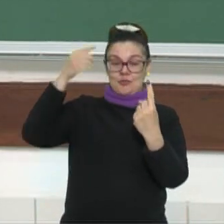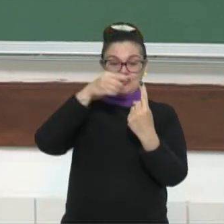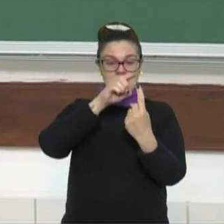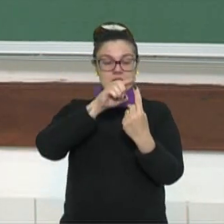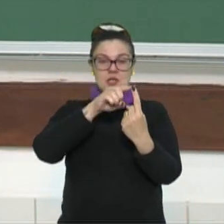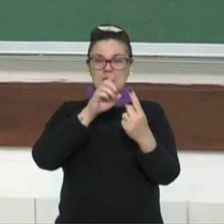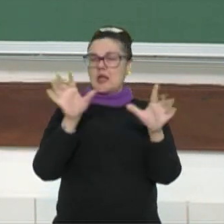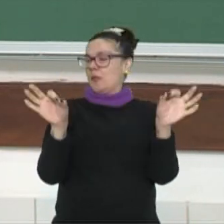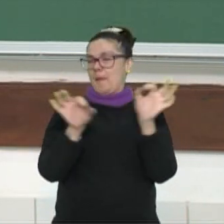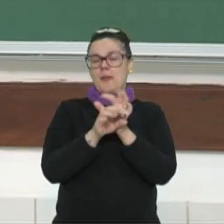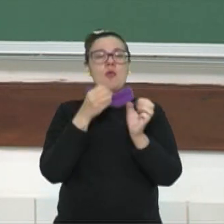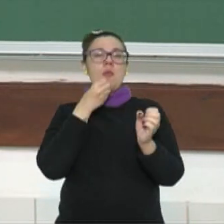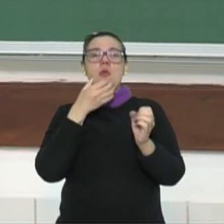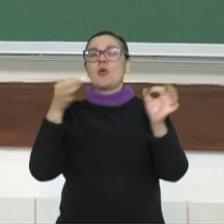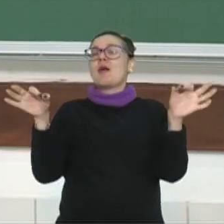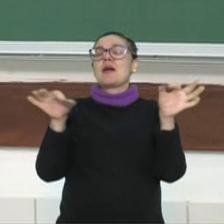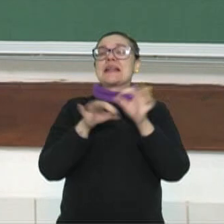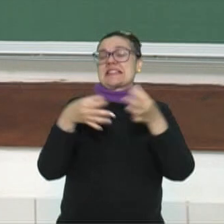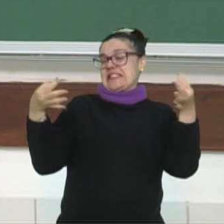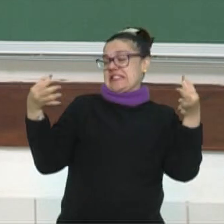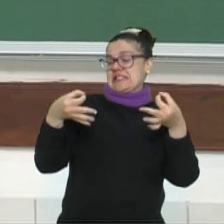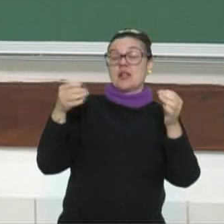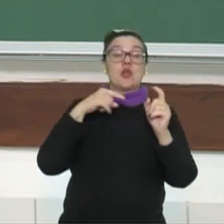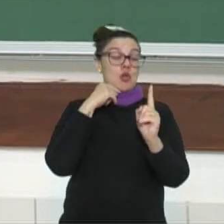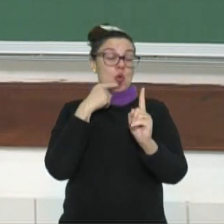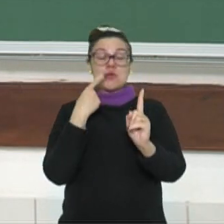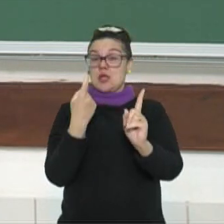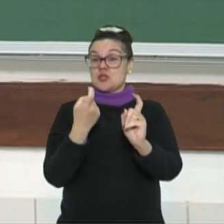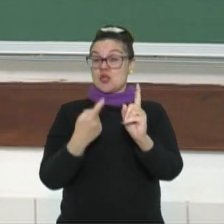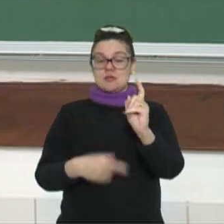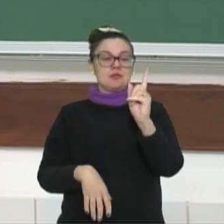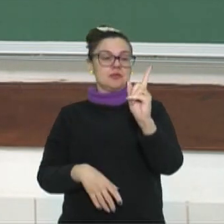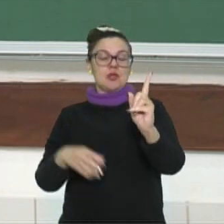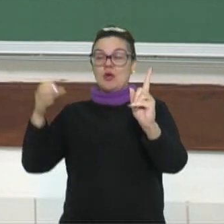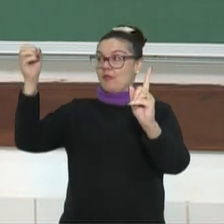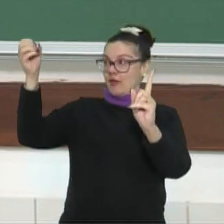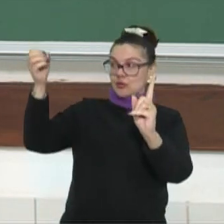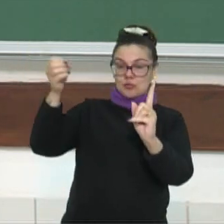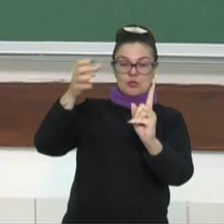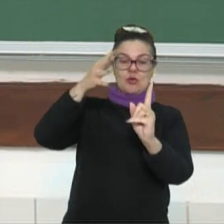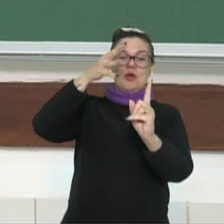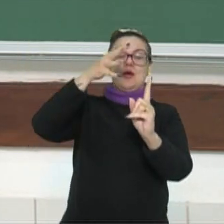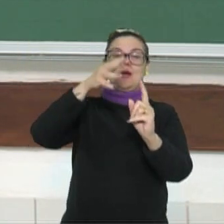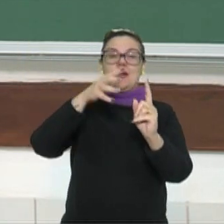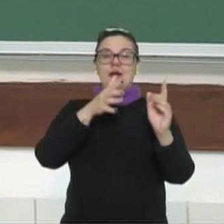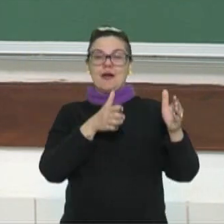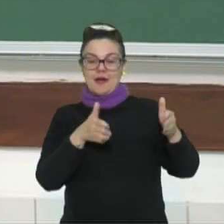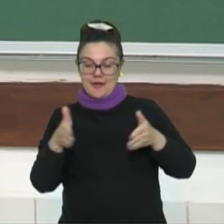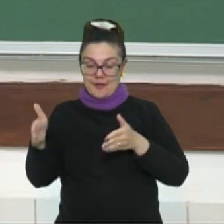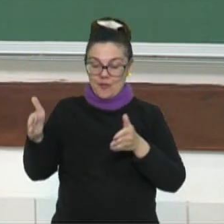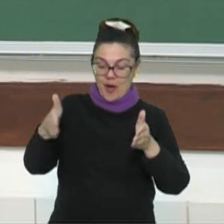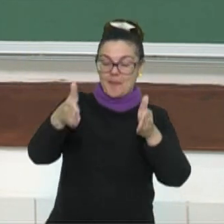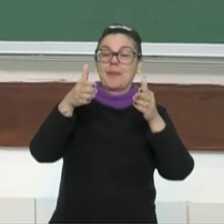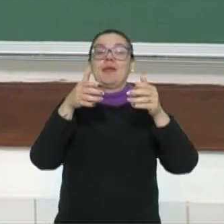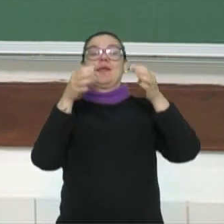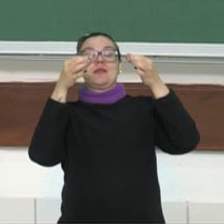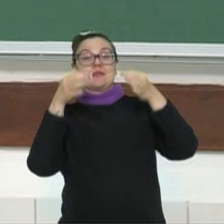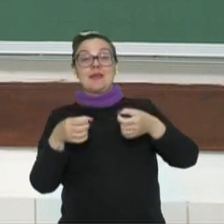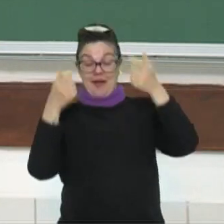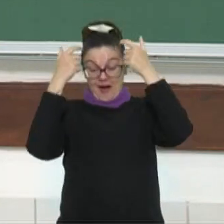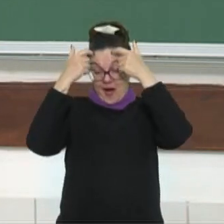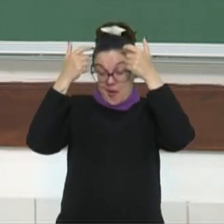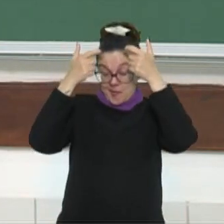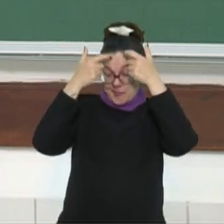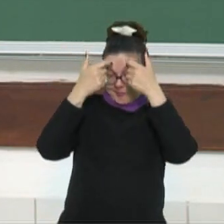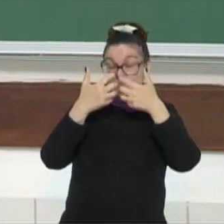como imperfeito, ou seja, ele não vai conseguir sozinho, e joga a luz onde está escuro, que é a cachola dessa pessoa,